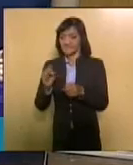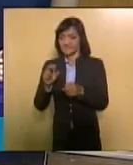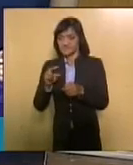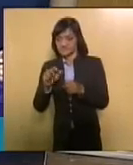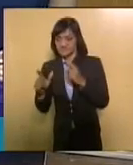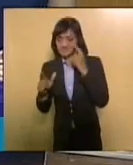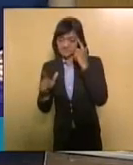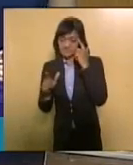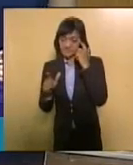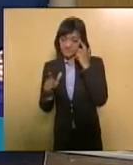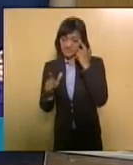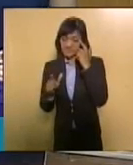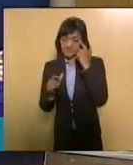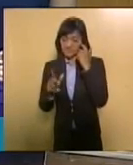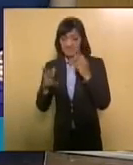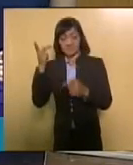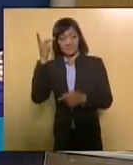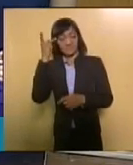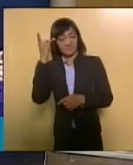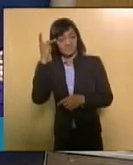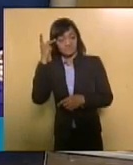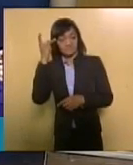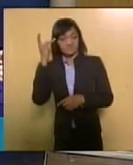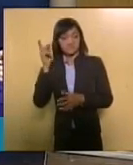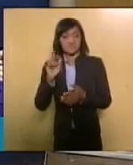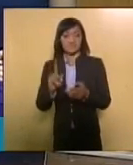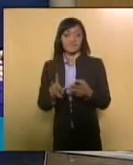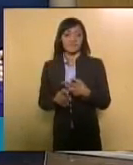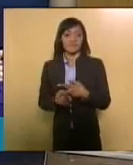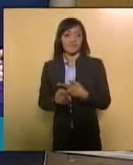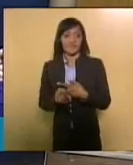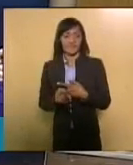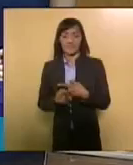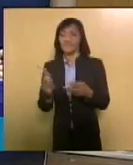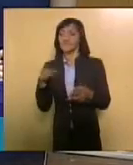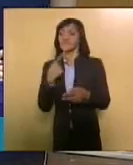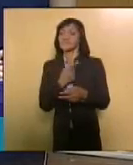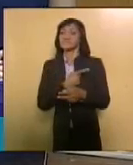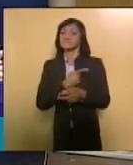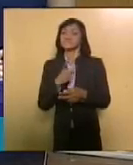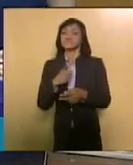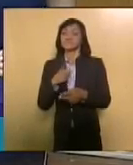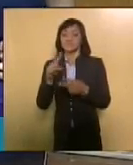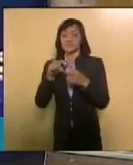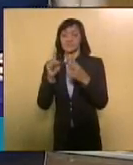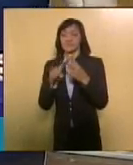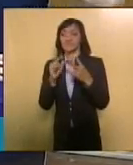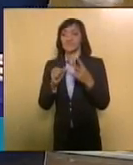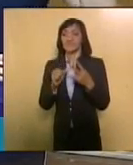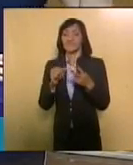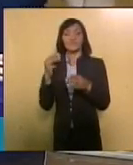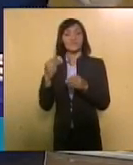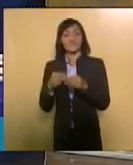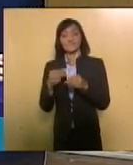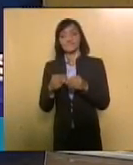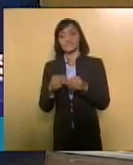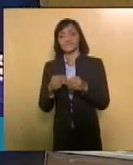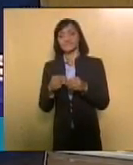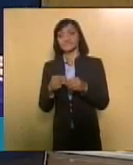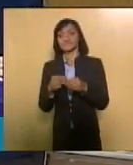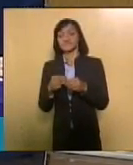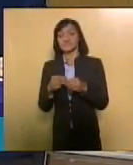desculpem São Paulo em particular eh e nós vamos ter dois municípios eh de Santa